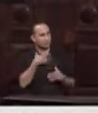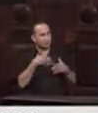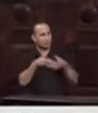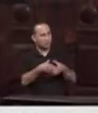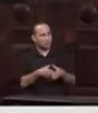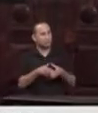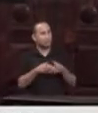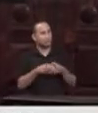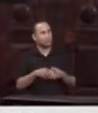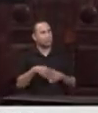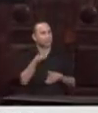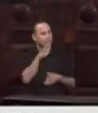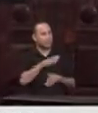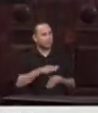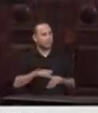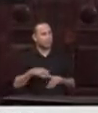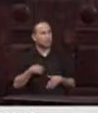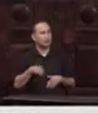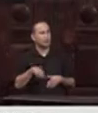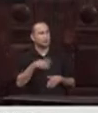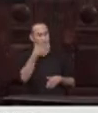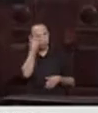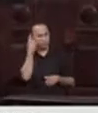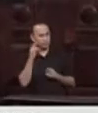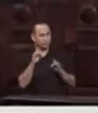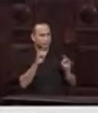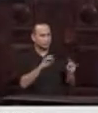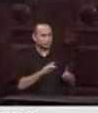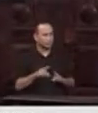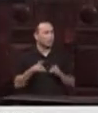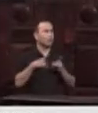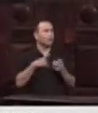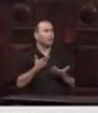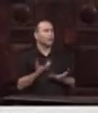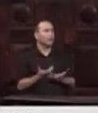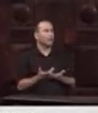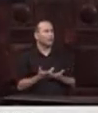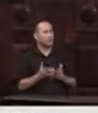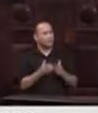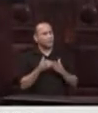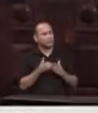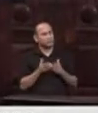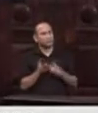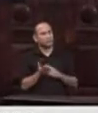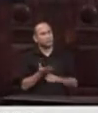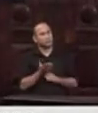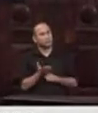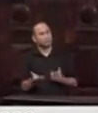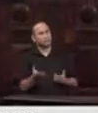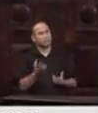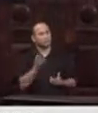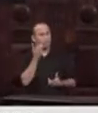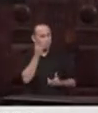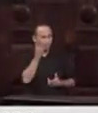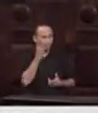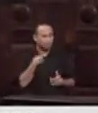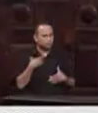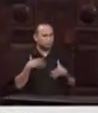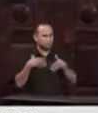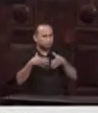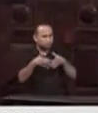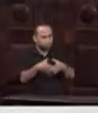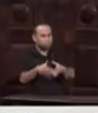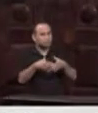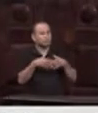Petróleo, especialistas, e peço aqui ajuda ao deputado Chico Machado para que nós possamos trazer um grande conjunto